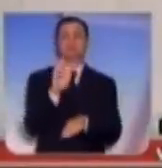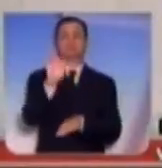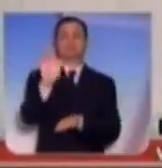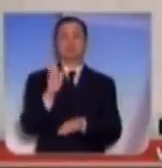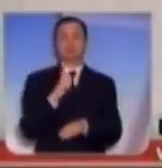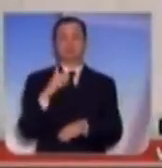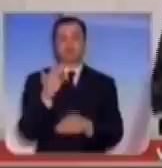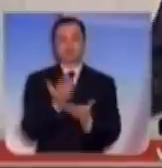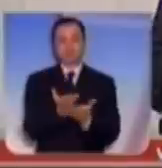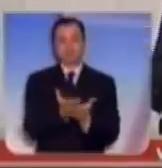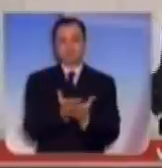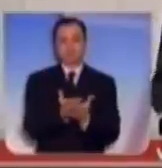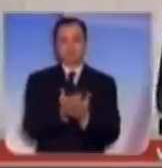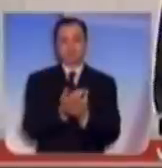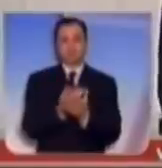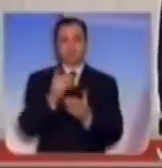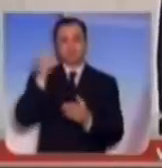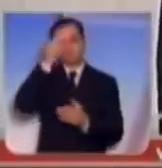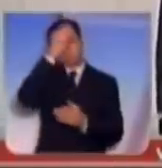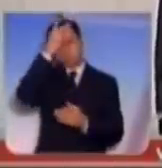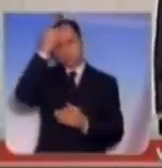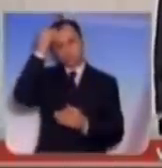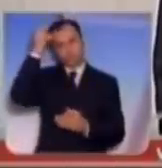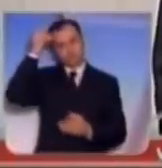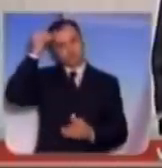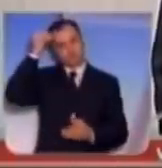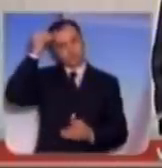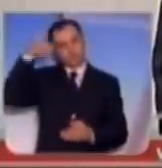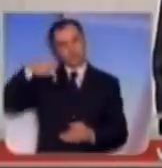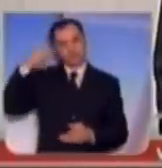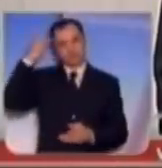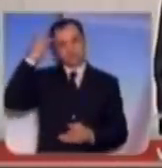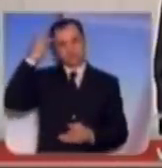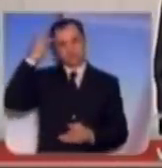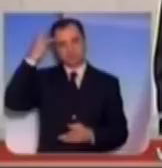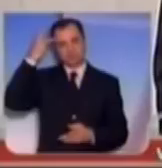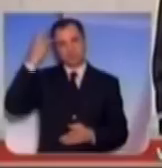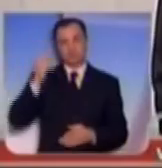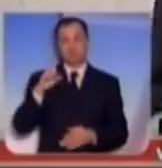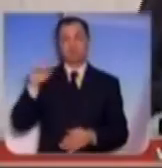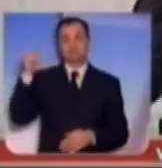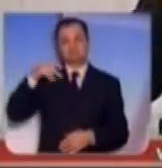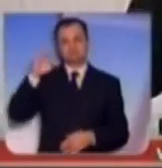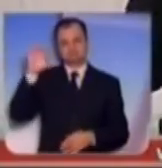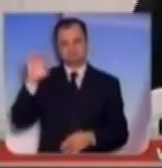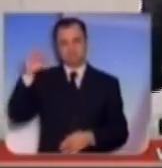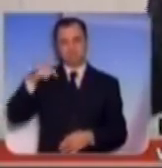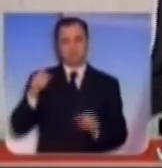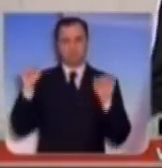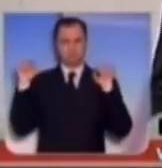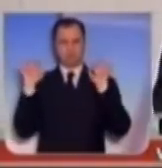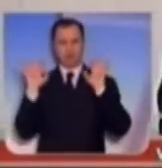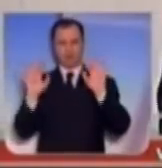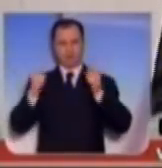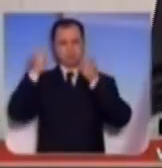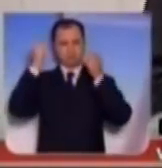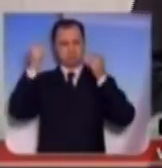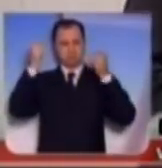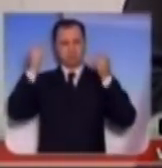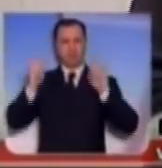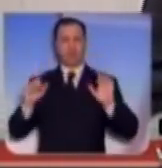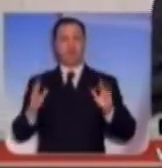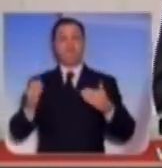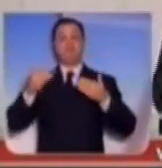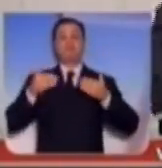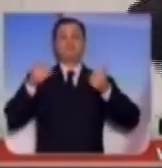Magistério da Educação Municipal, aqui da cidade de São Paulo, da capital, uma grande manifestação que foi realizada